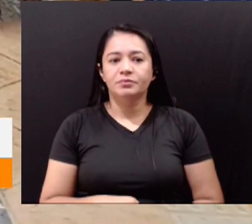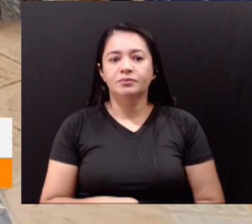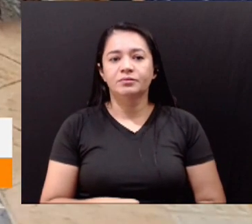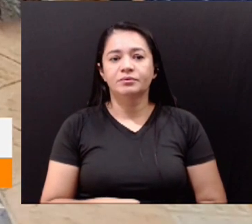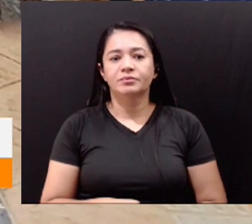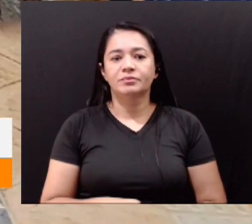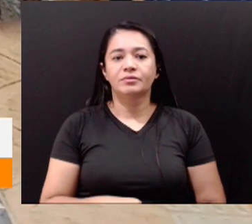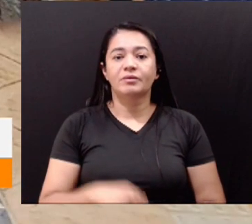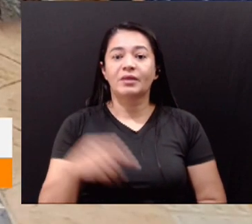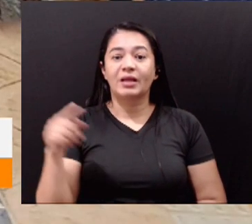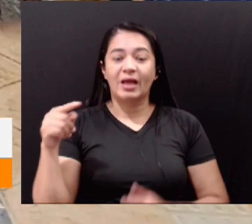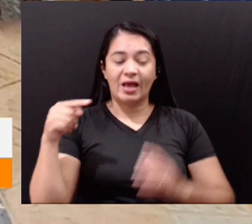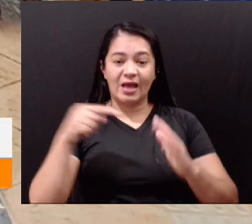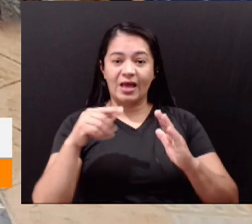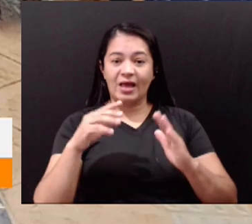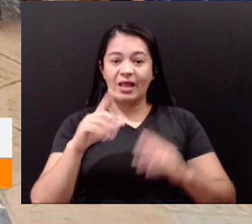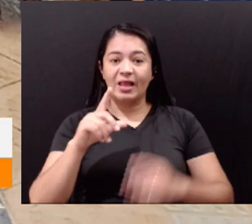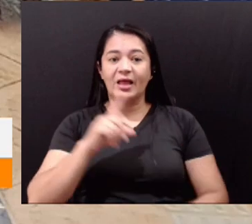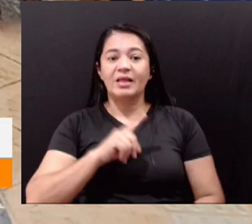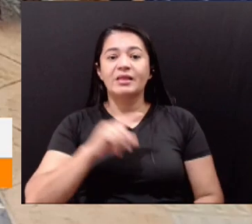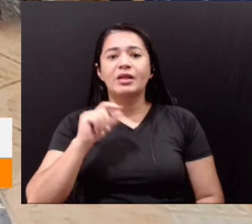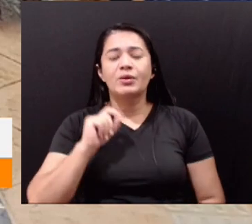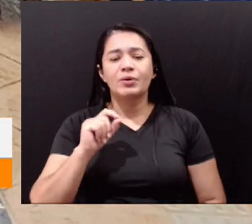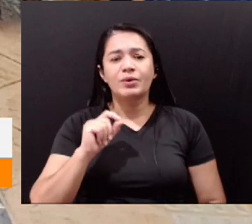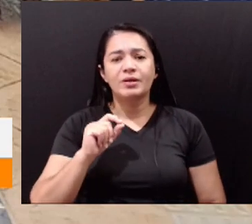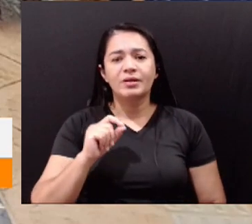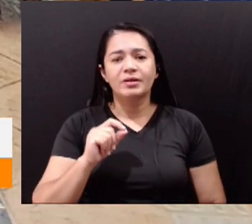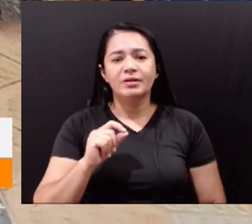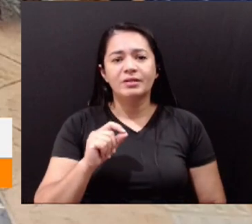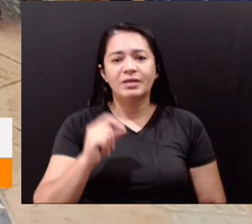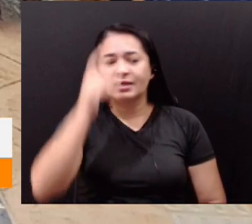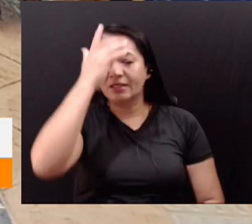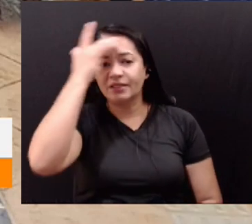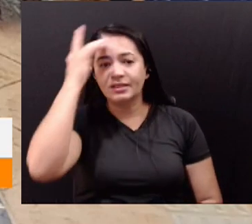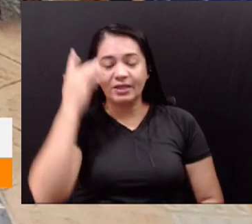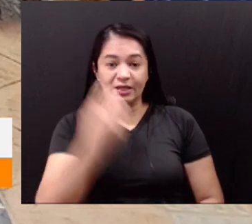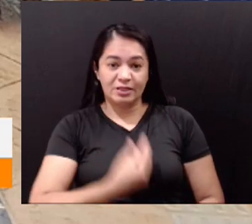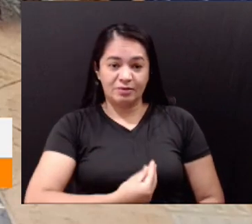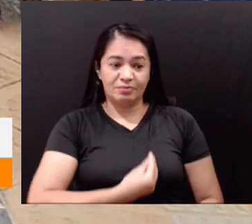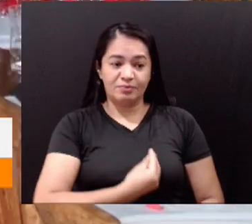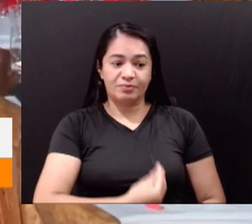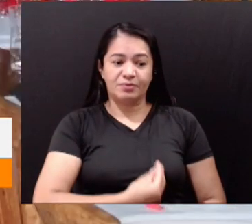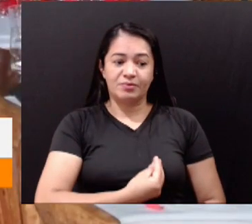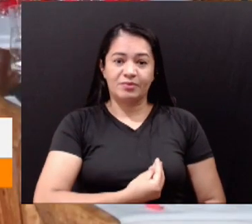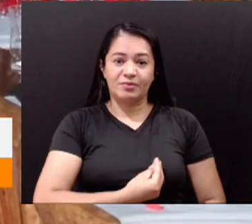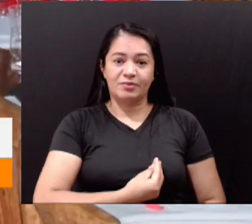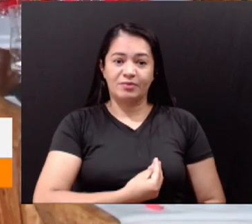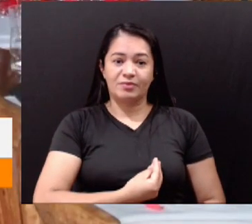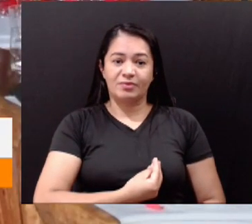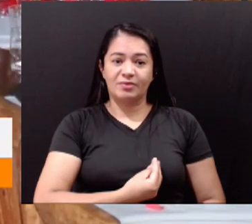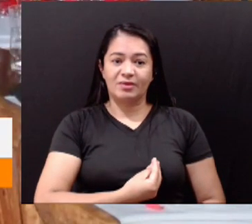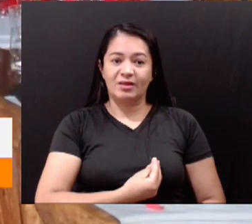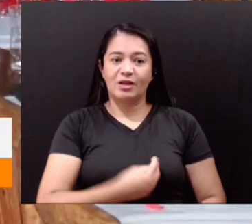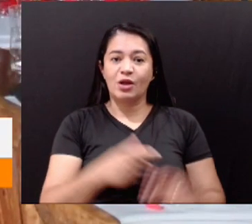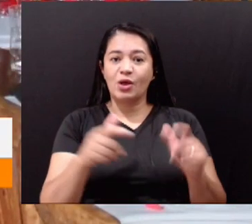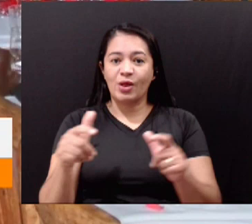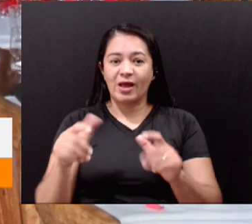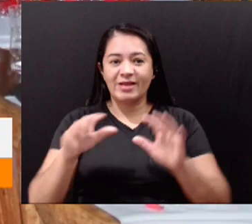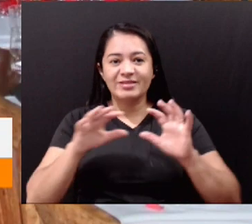literatura mostrada é que as pessoas que vivem em co-house, elas vivem